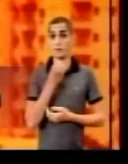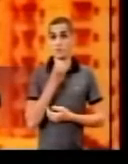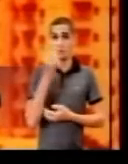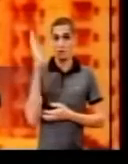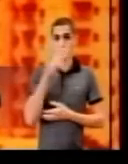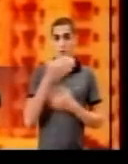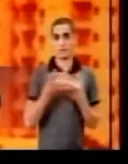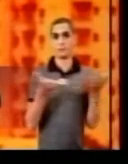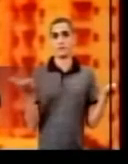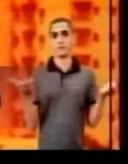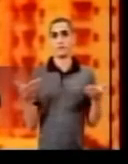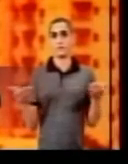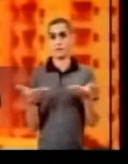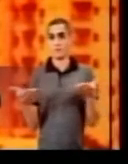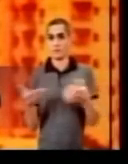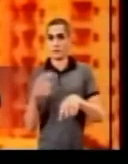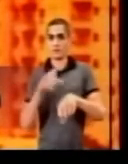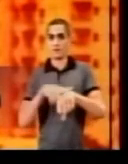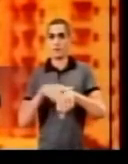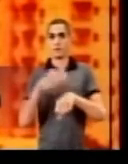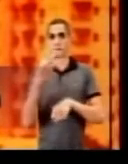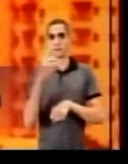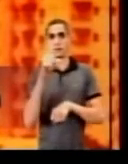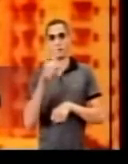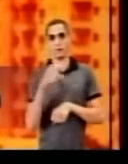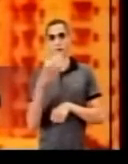Boa tarde. Agora são